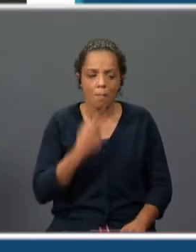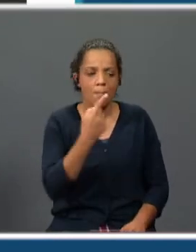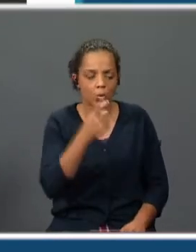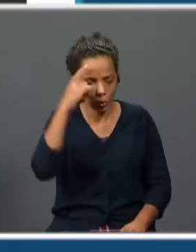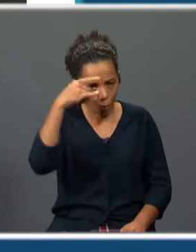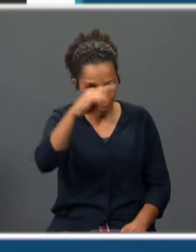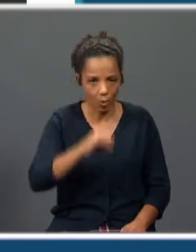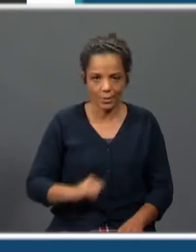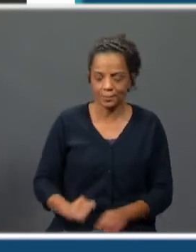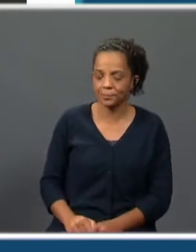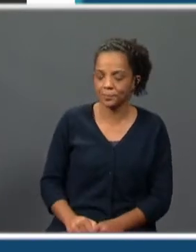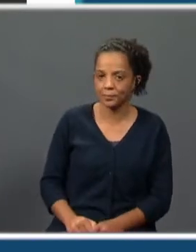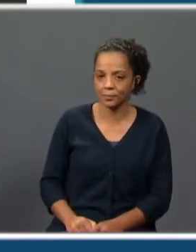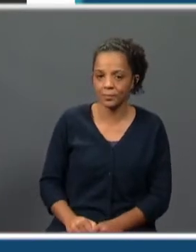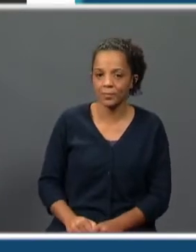boi.